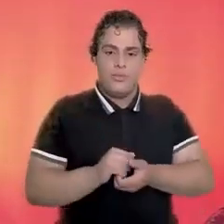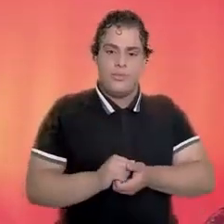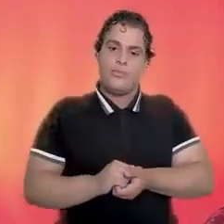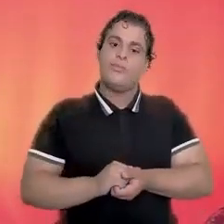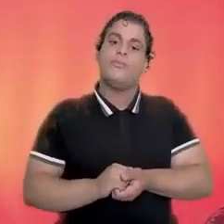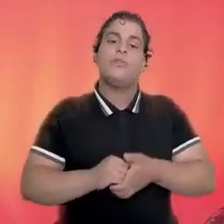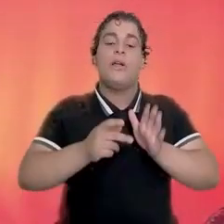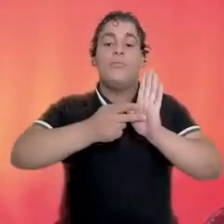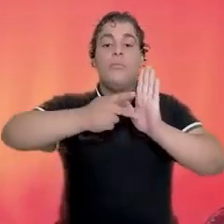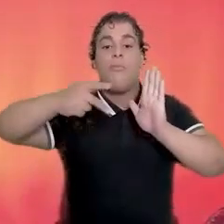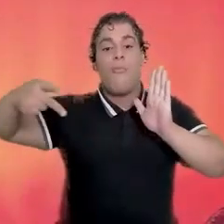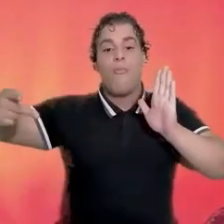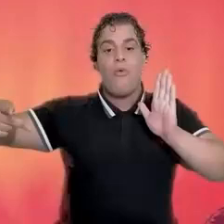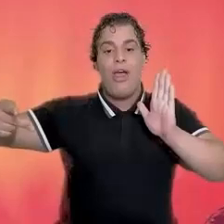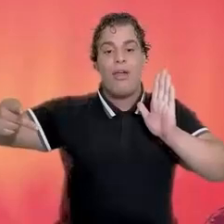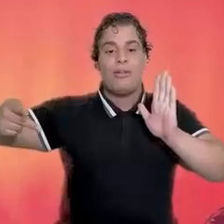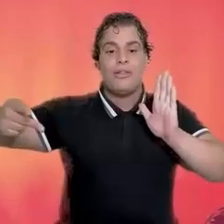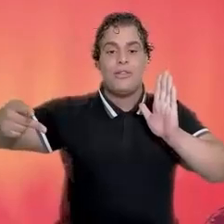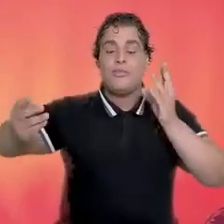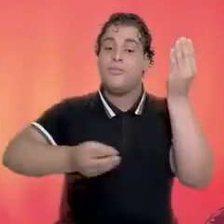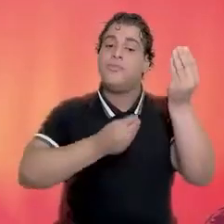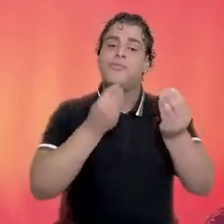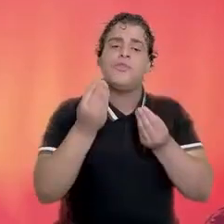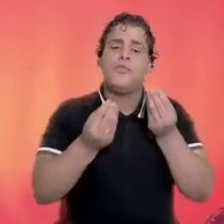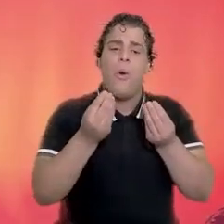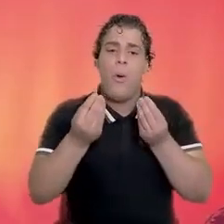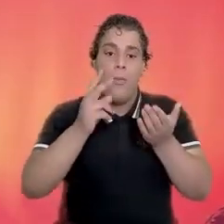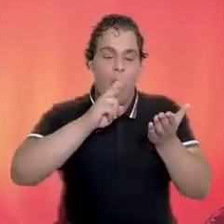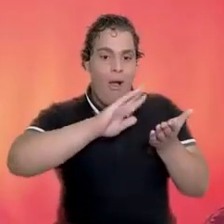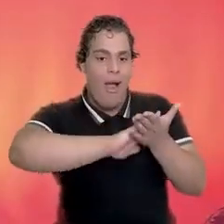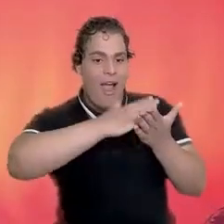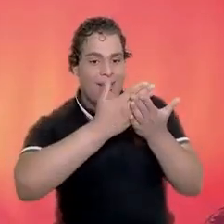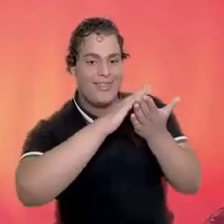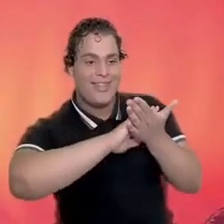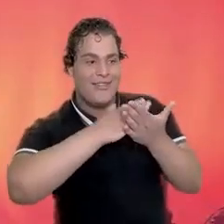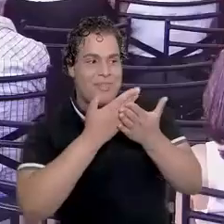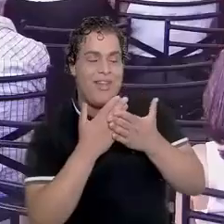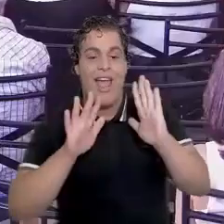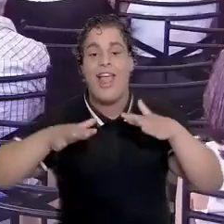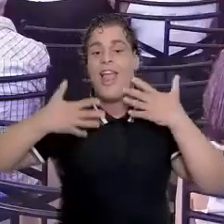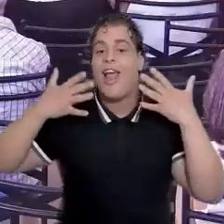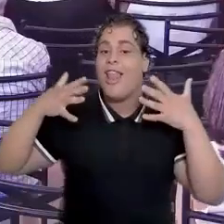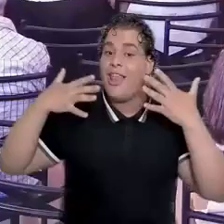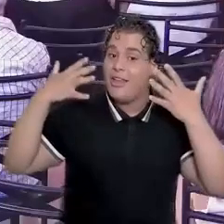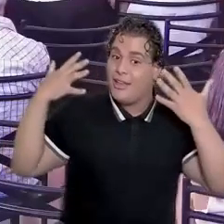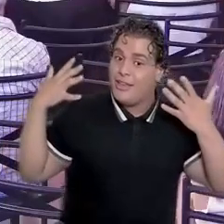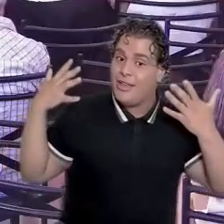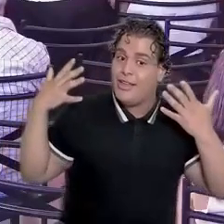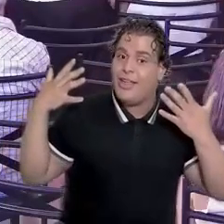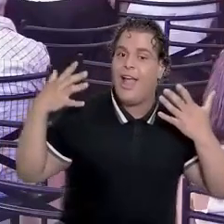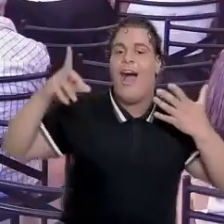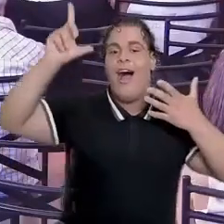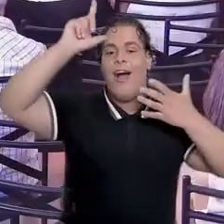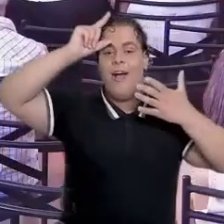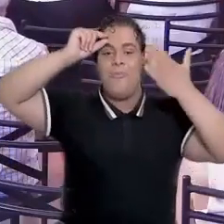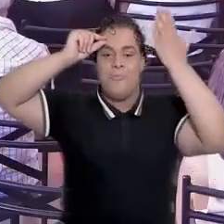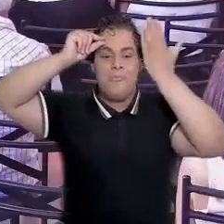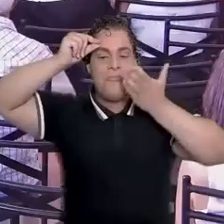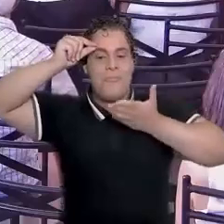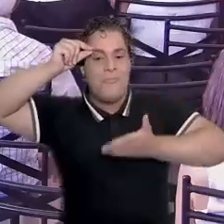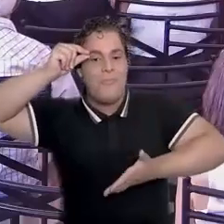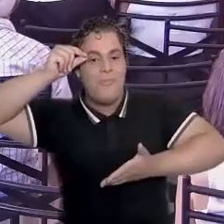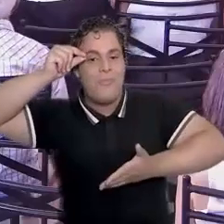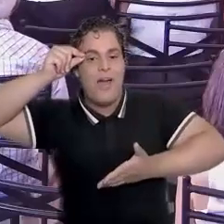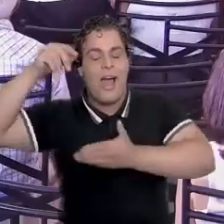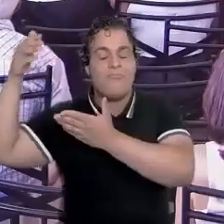forma poética de interpretação e muita alegria de estar aqui, de trazer, de falar